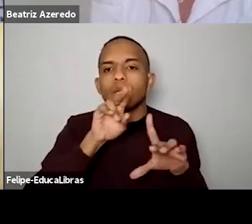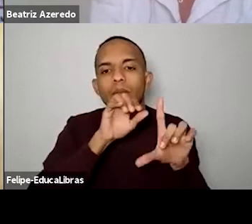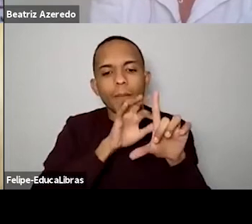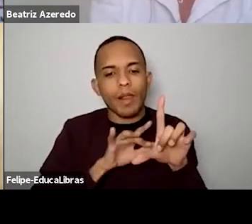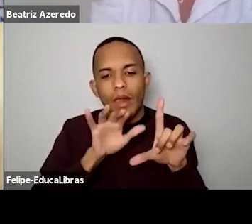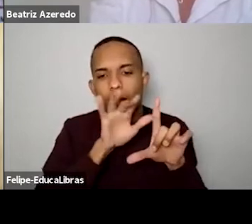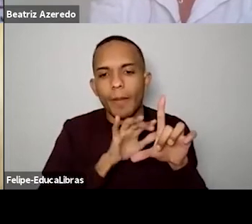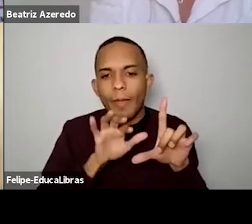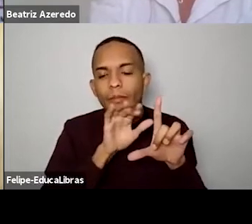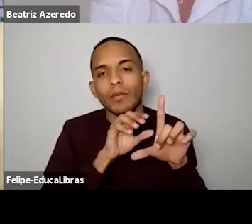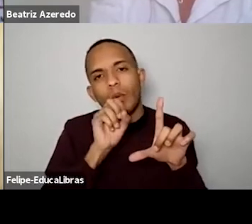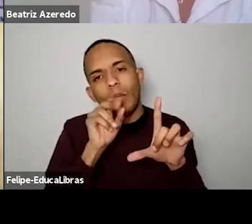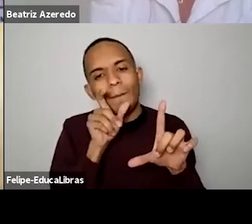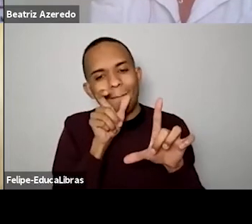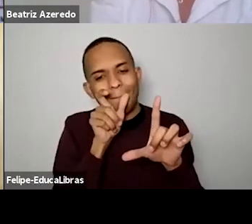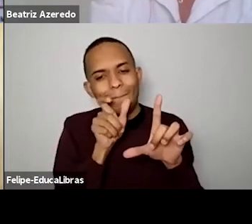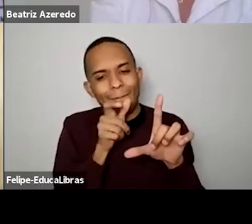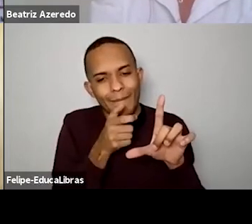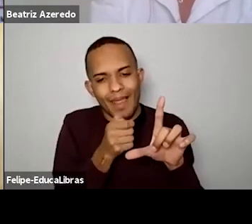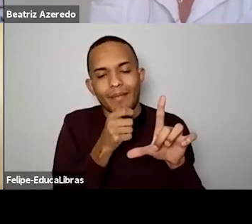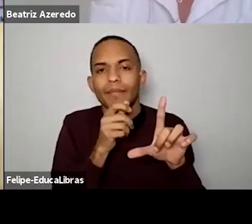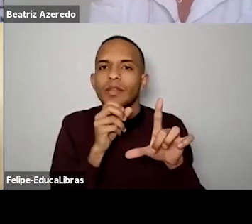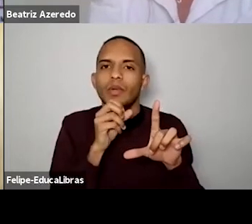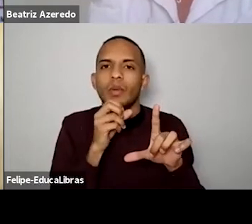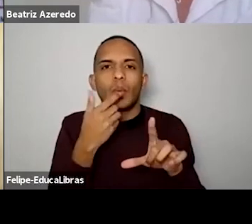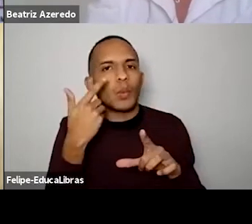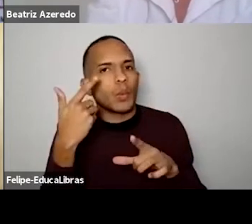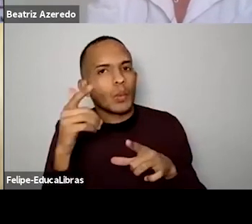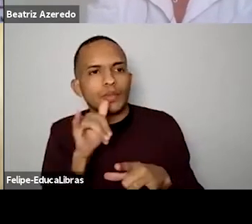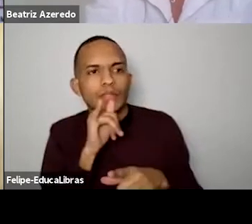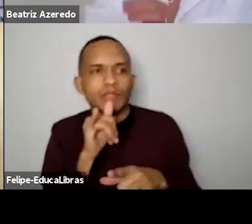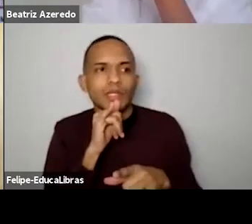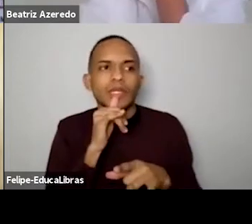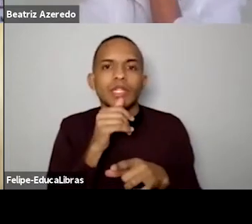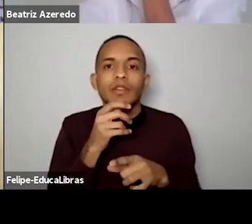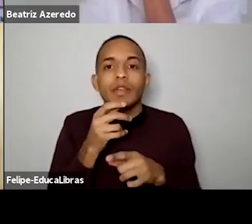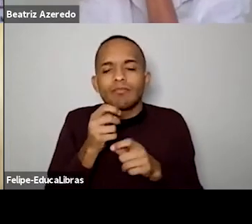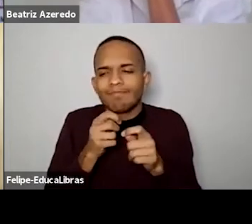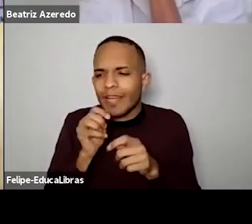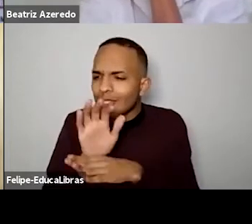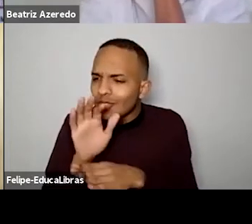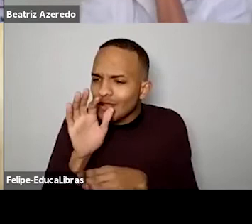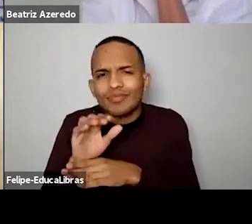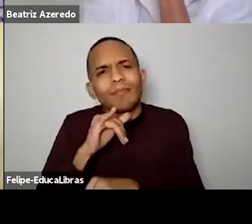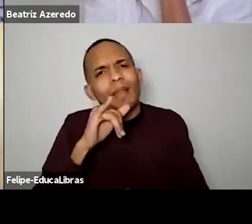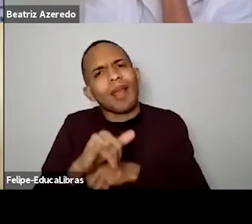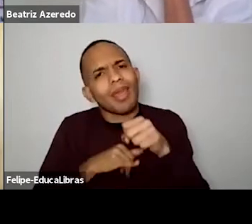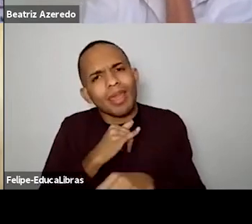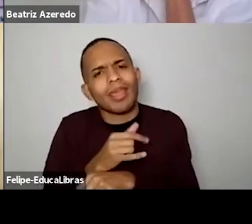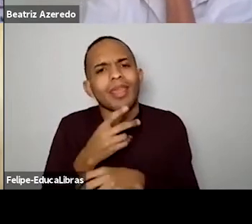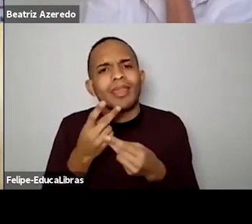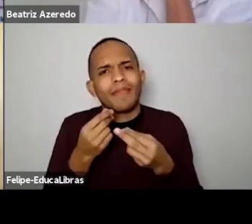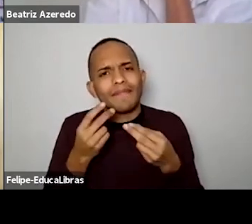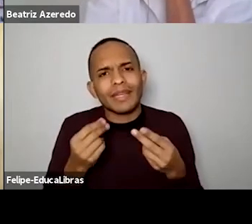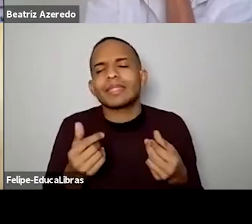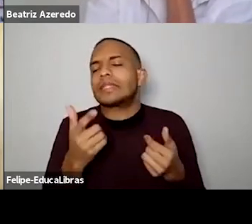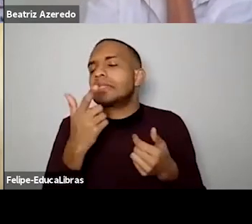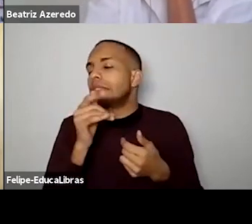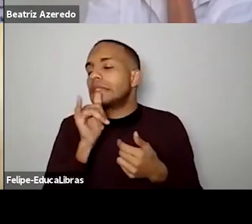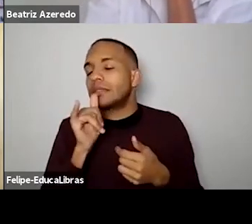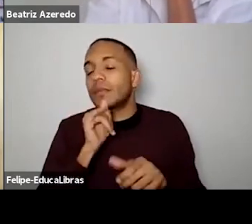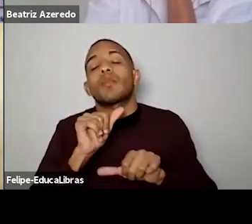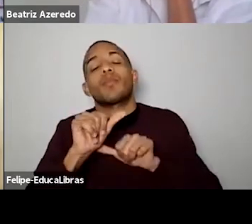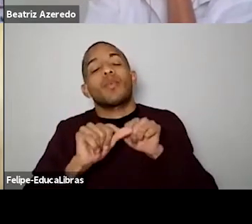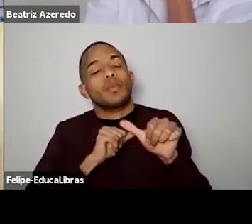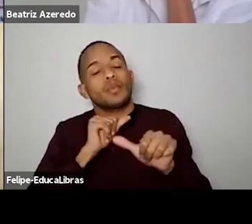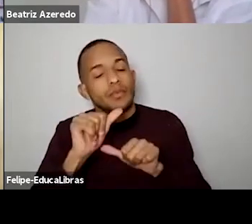ou, enfim, usando um crowdfunding, uma vaquinha virtual, e a gente tem uma oportunidade enorme de transformar essas